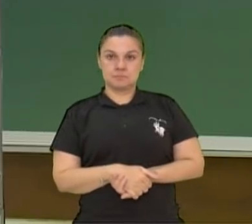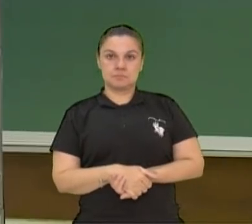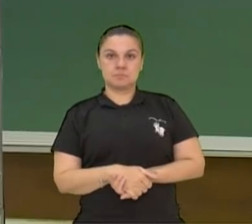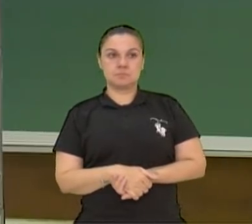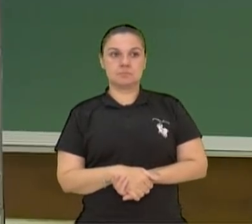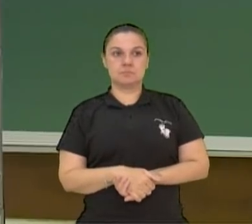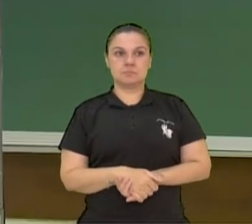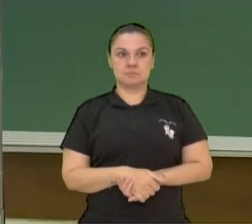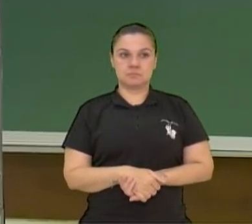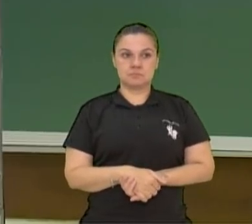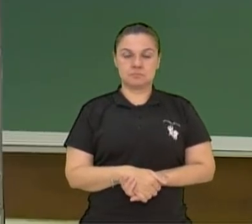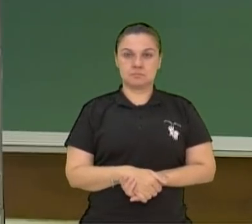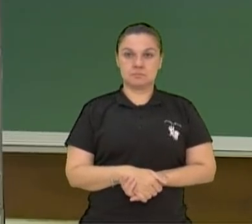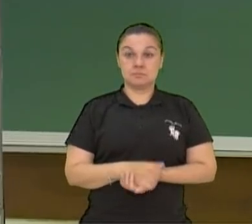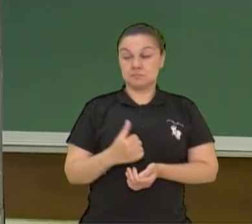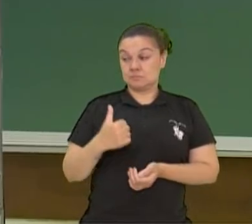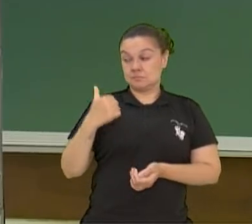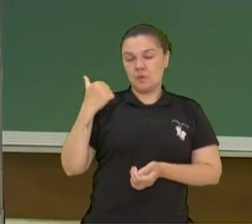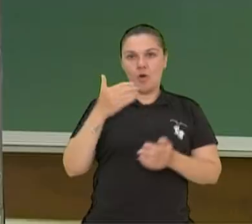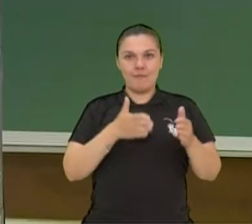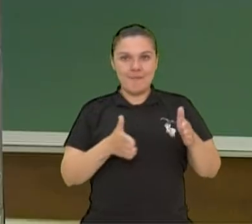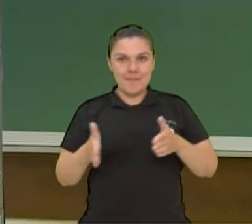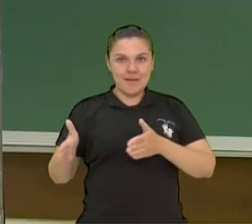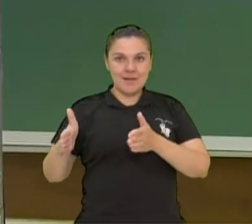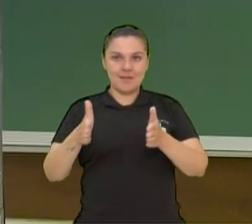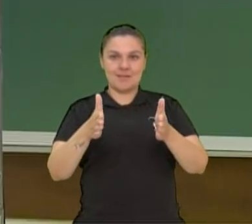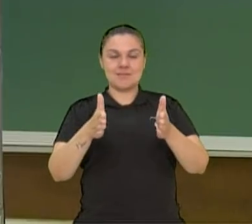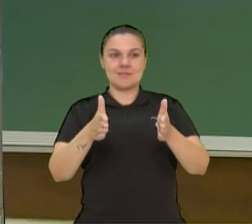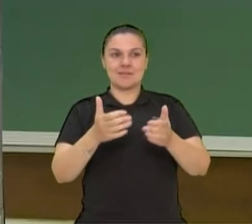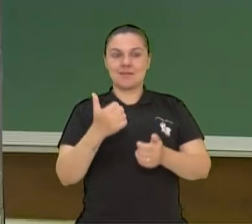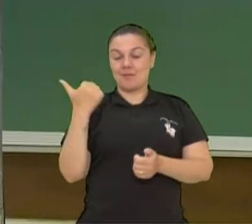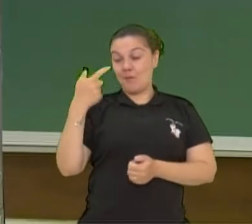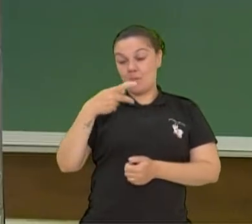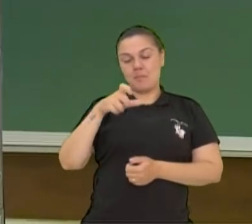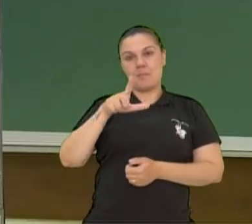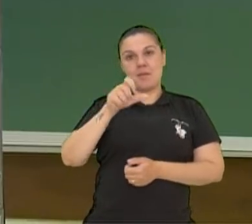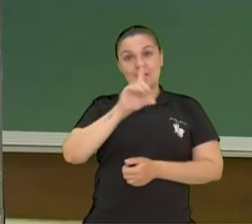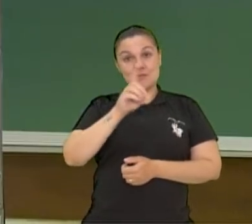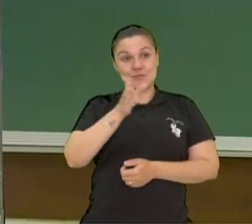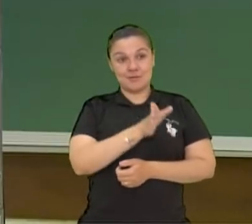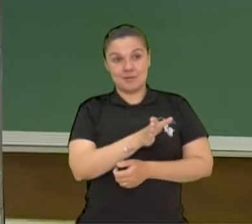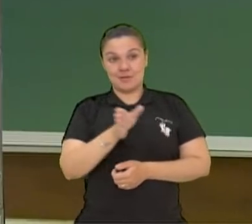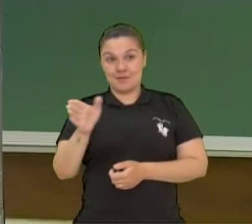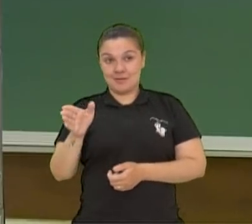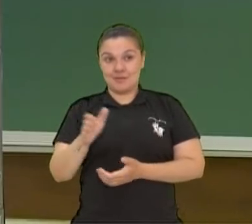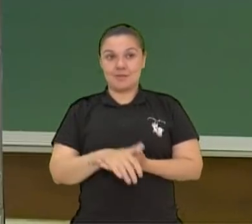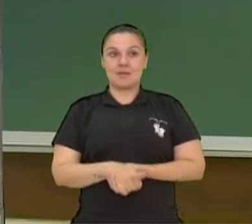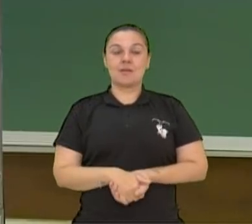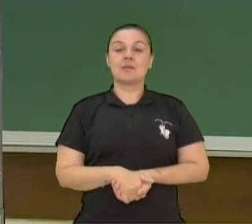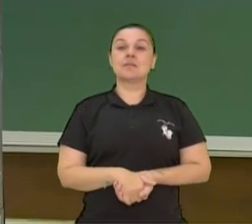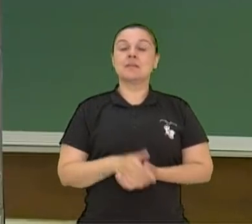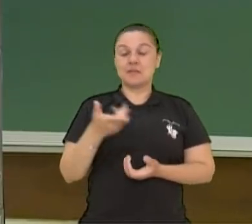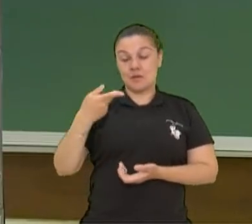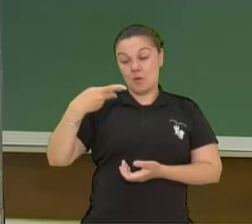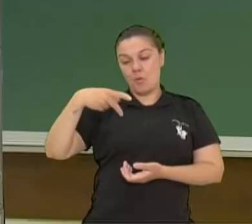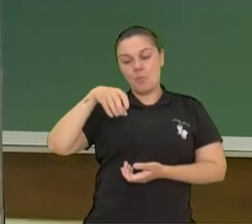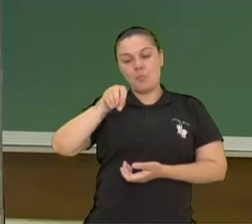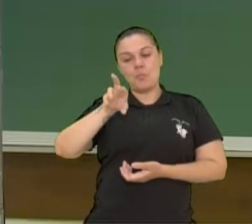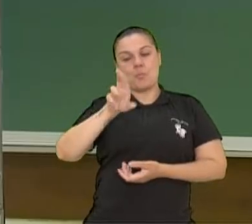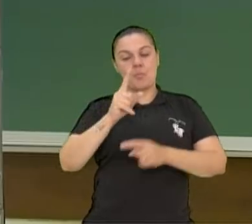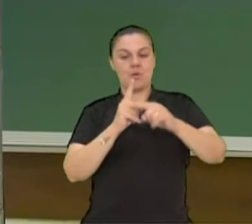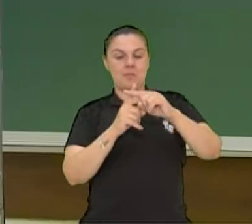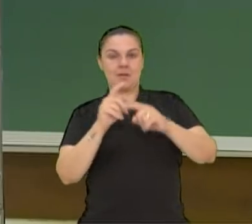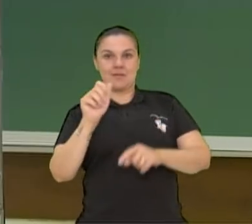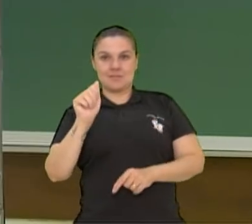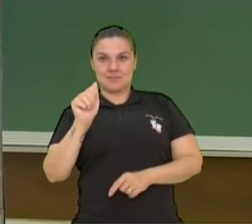outro sentido, como no nosso exemplo aqui. Segue pela estrada da direita. Então, esse pela é a